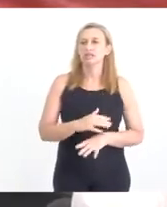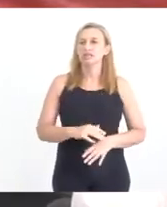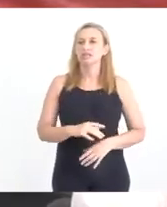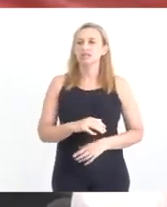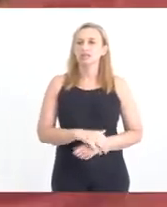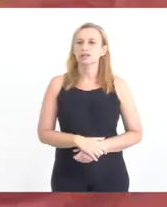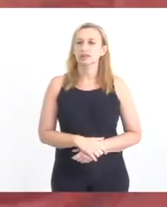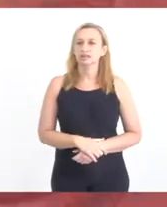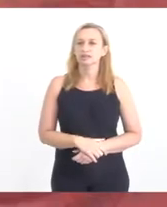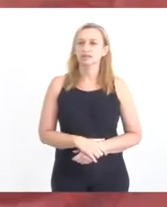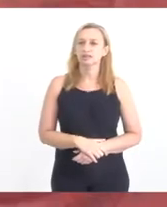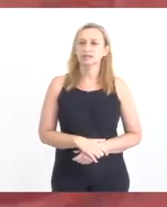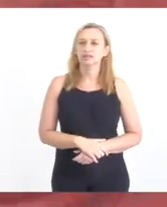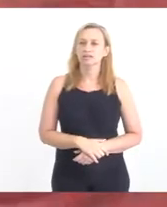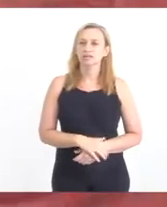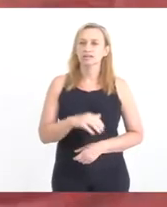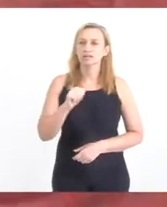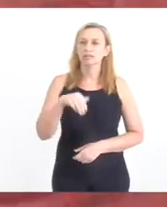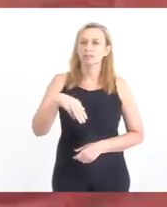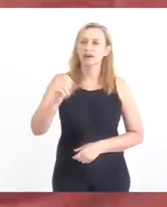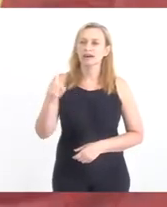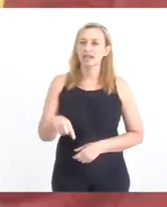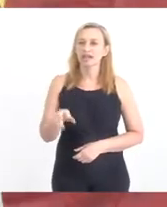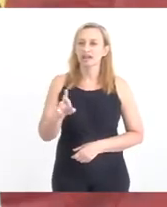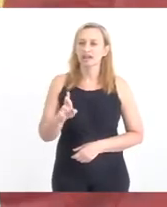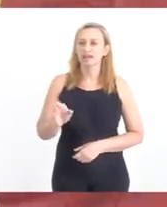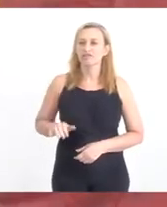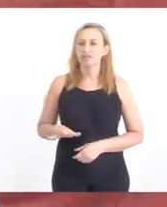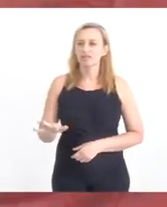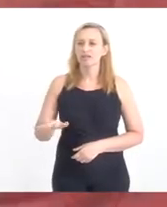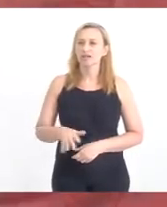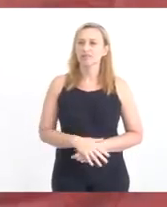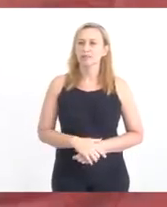homenagem diretamente da Maré e